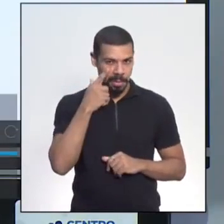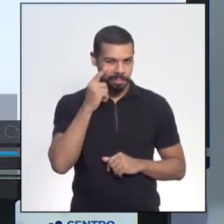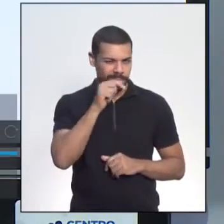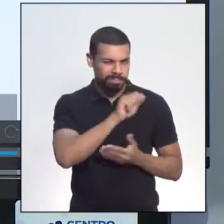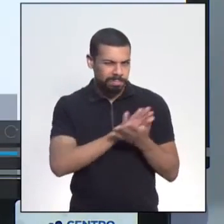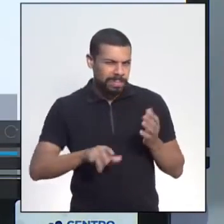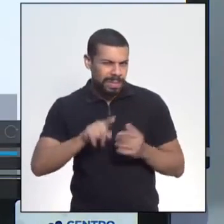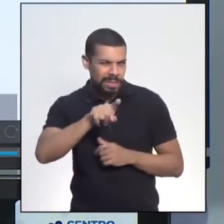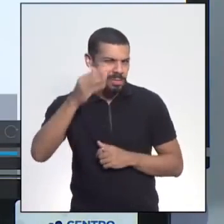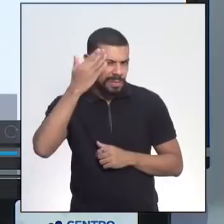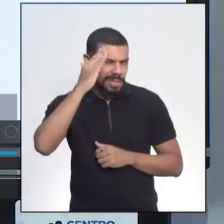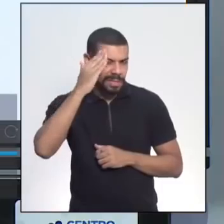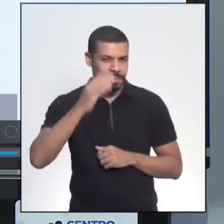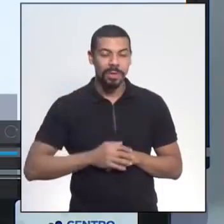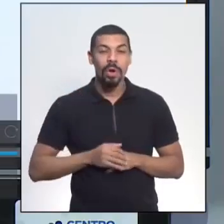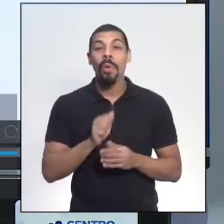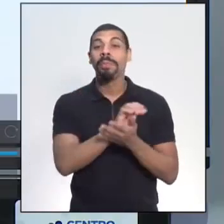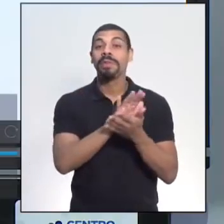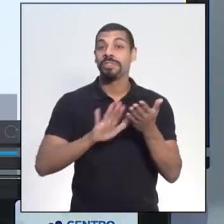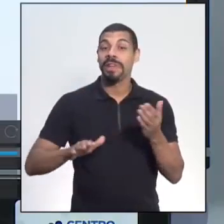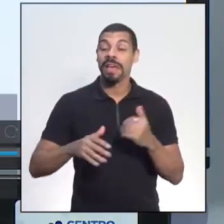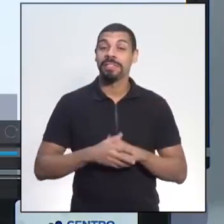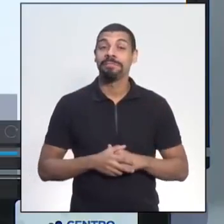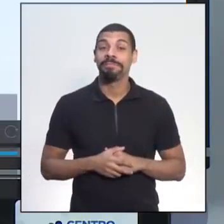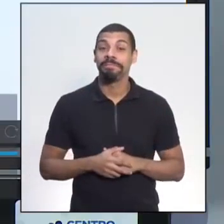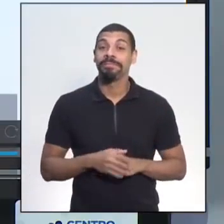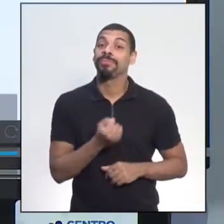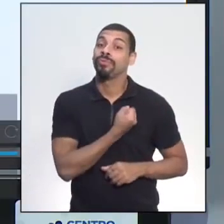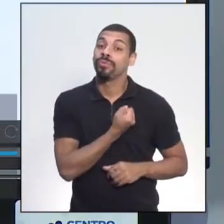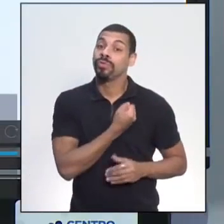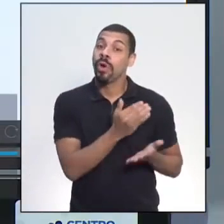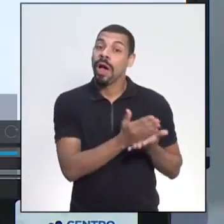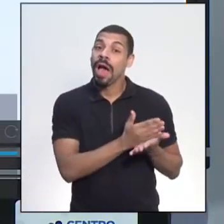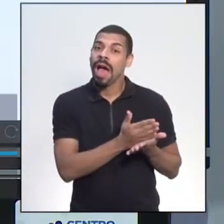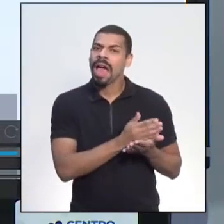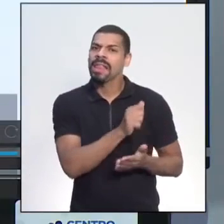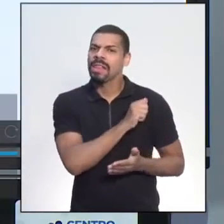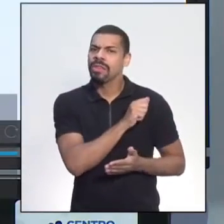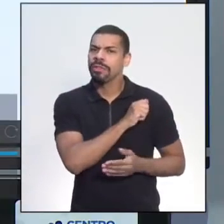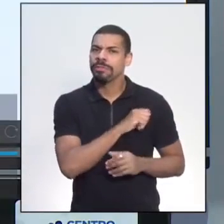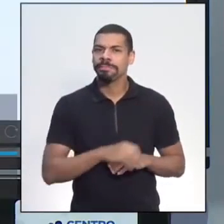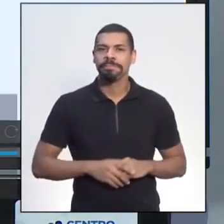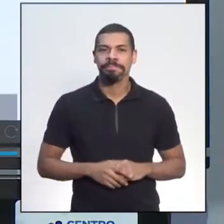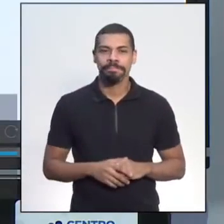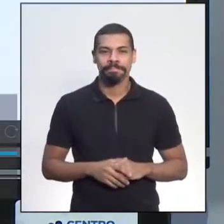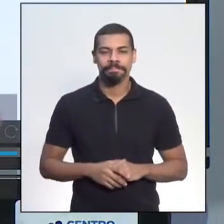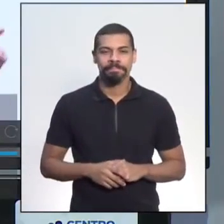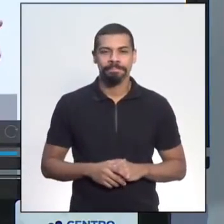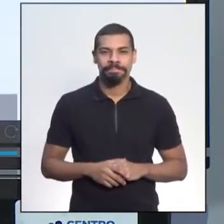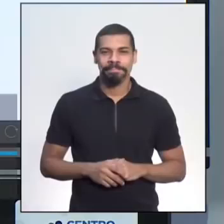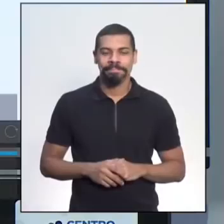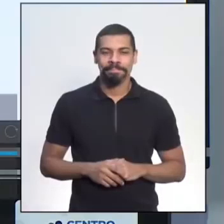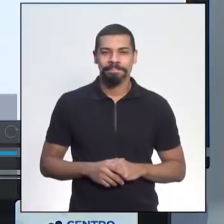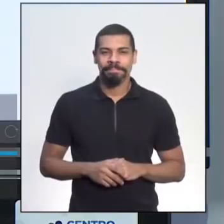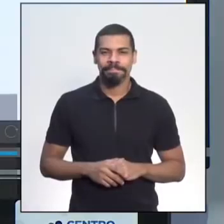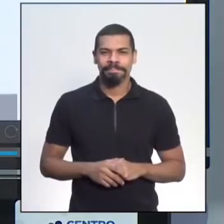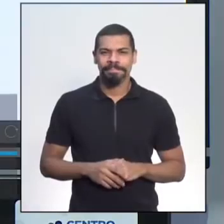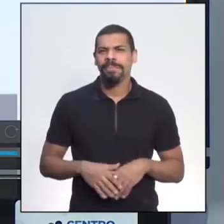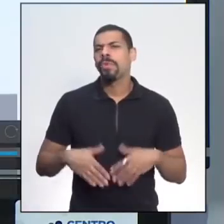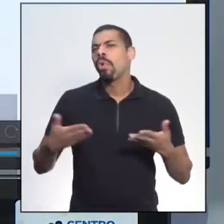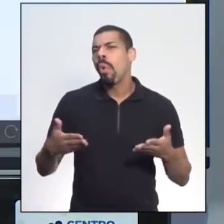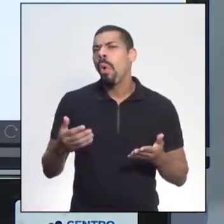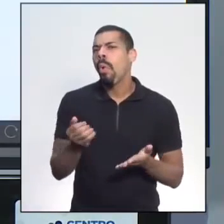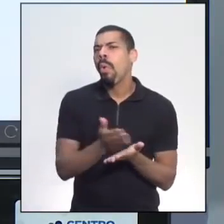se vocês entenderam? Através de uma atividade. Atividade do caderno do aluno. Professora Inês, pode pôr atividade para mim, por favor? Professora Inês, qual